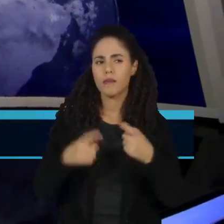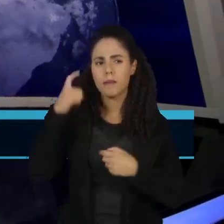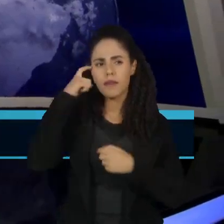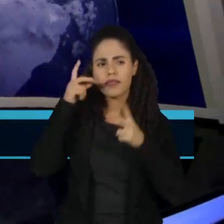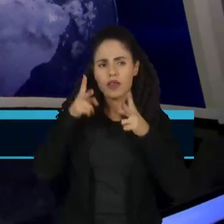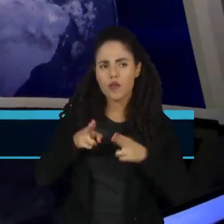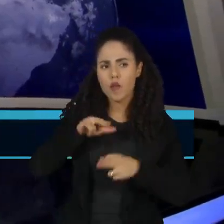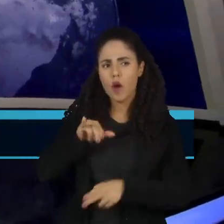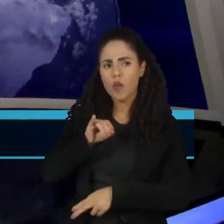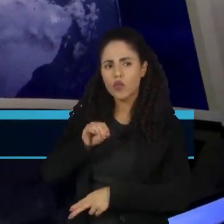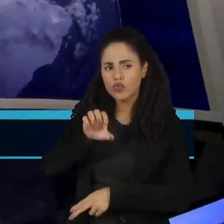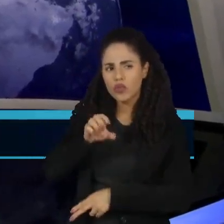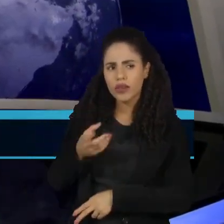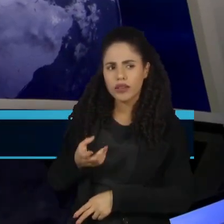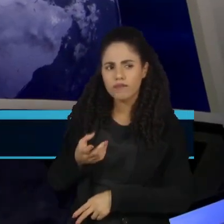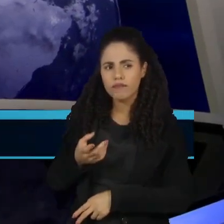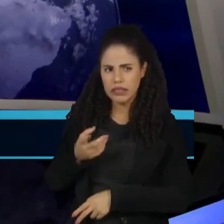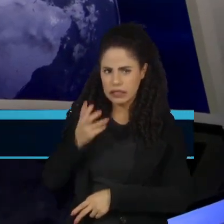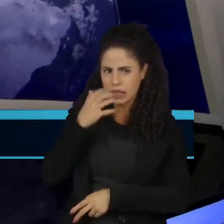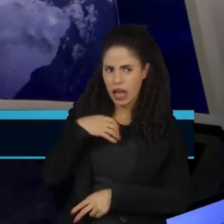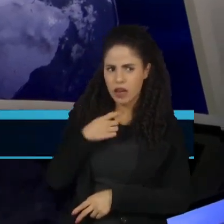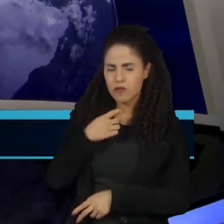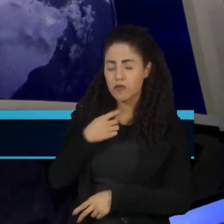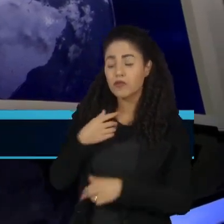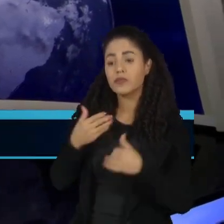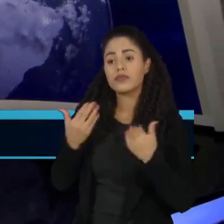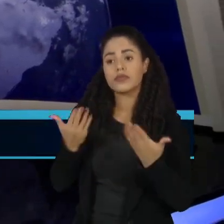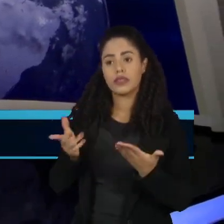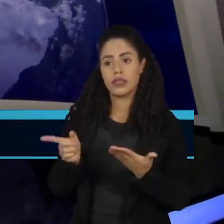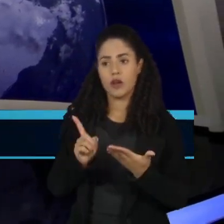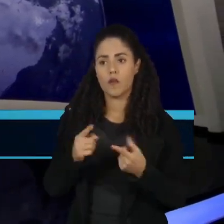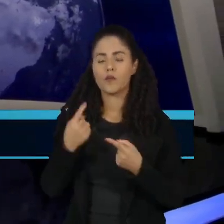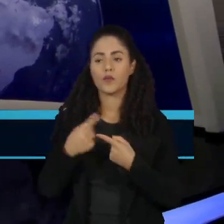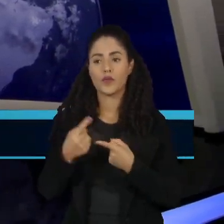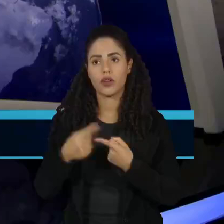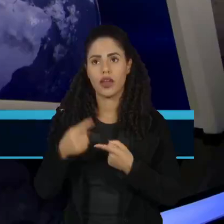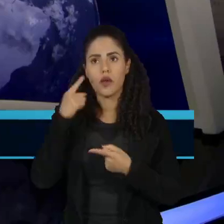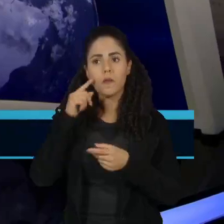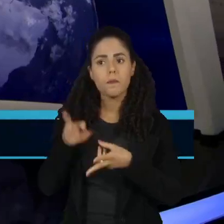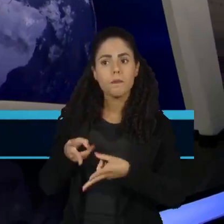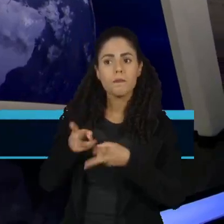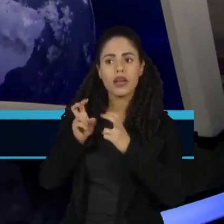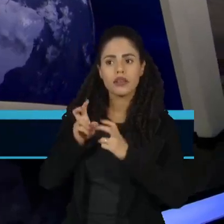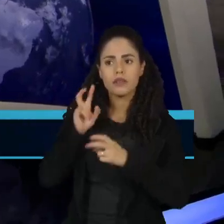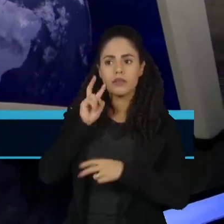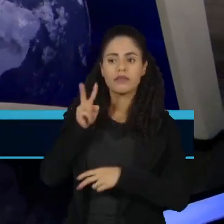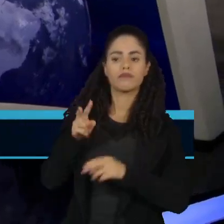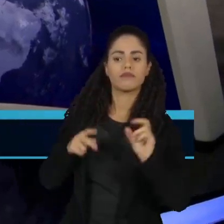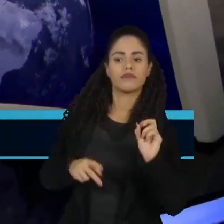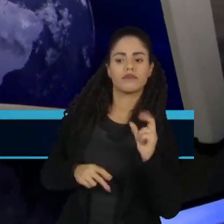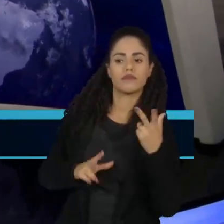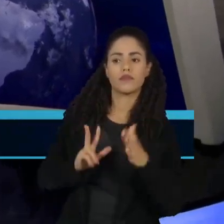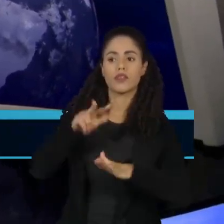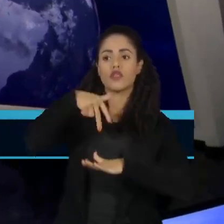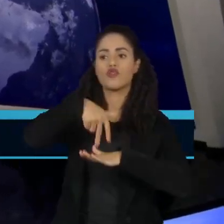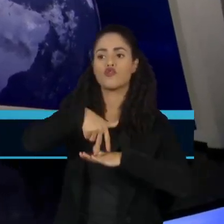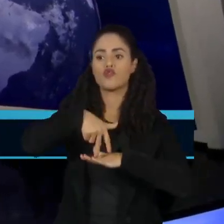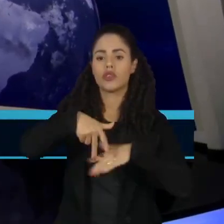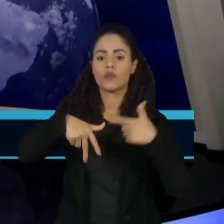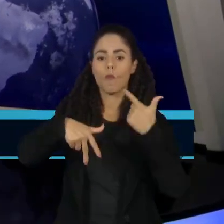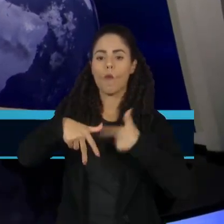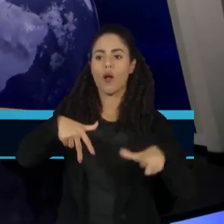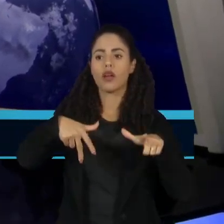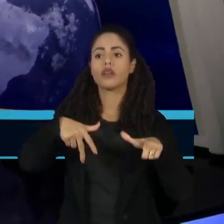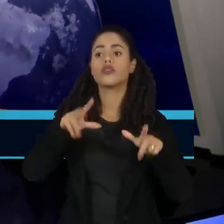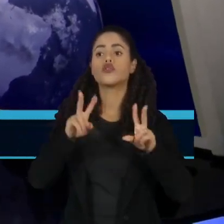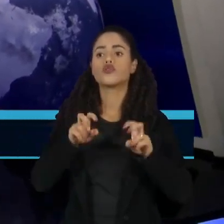Biden com relação à guerra? Não, na Convenção Democrata, quando eu estive lá, eu percebi que ela tem uma posição mais branda em relação à